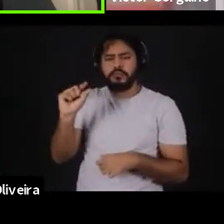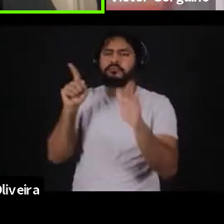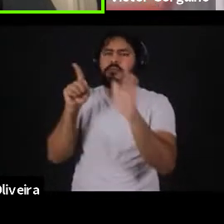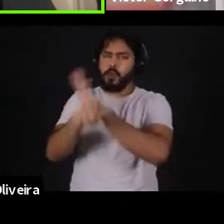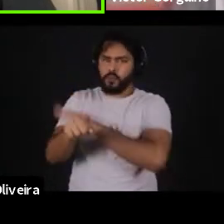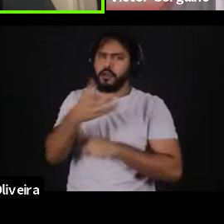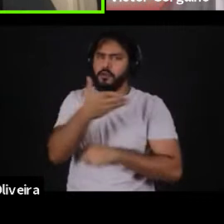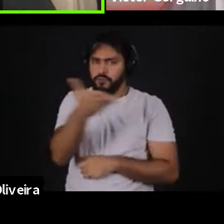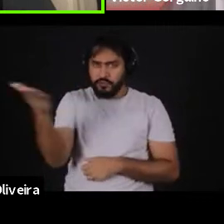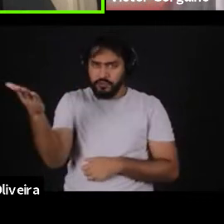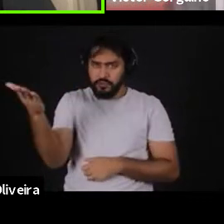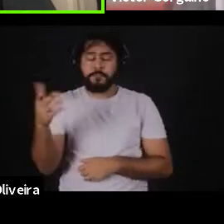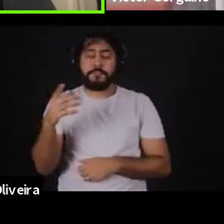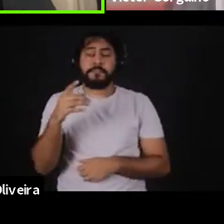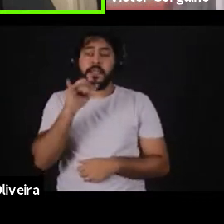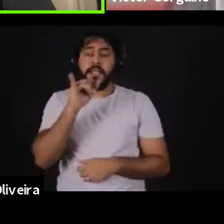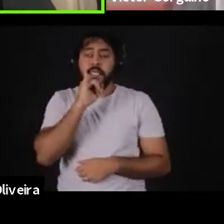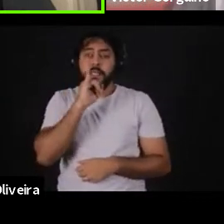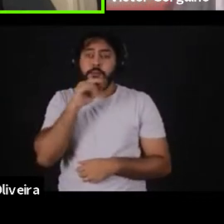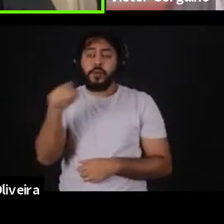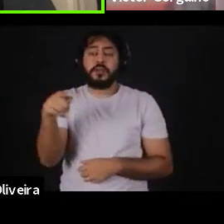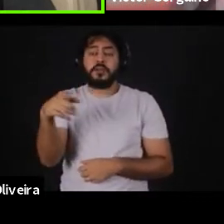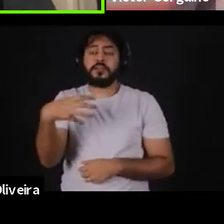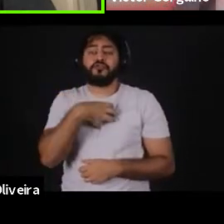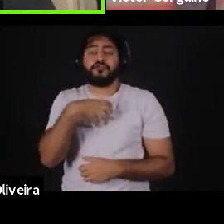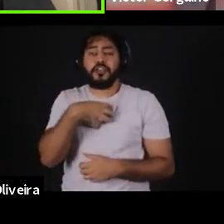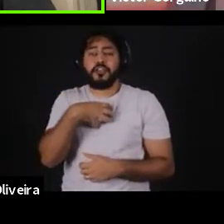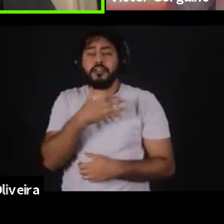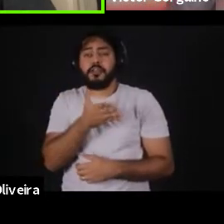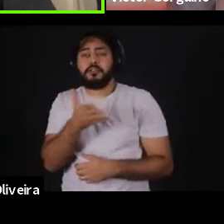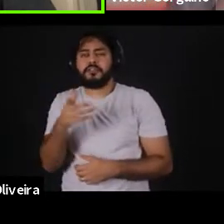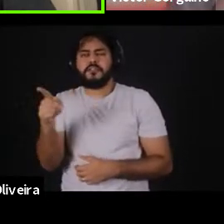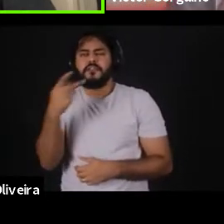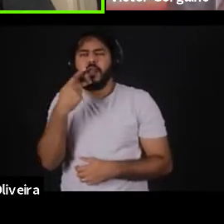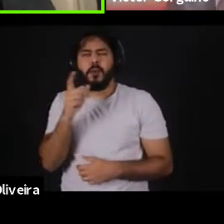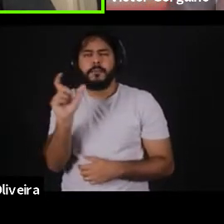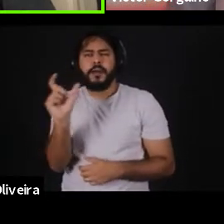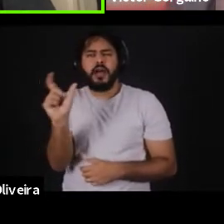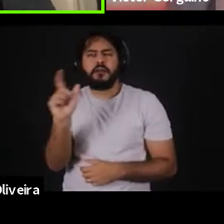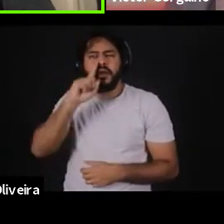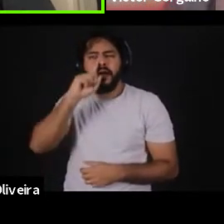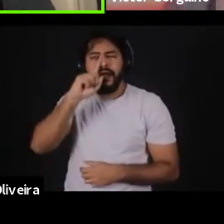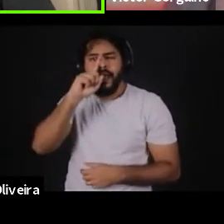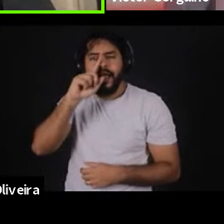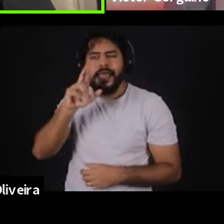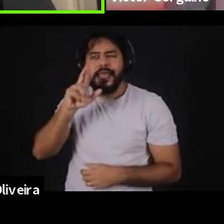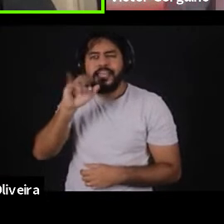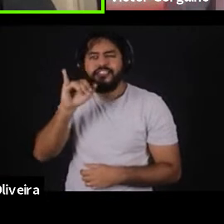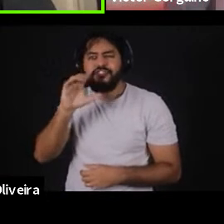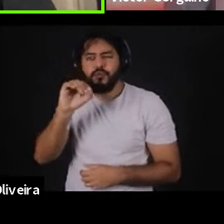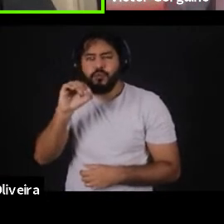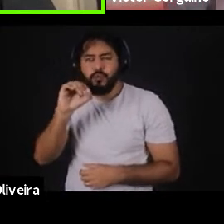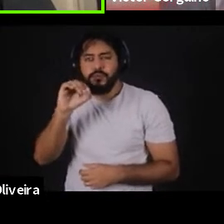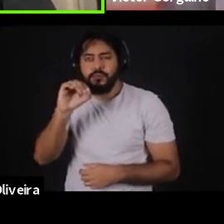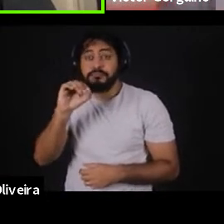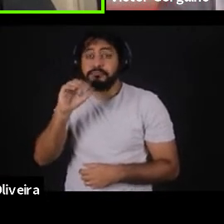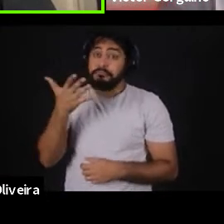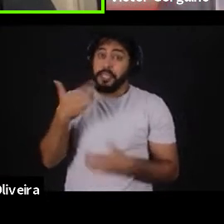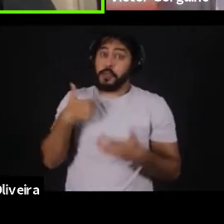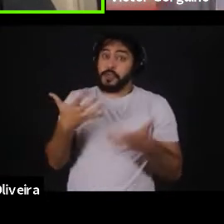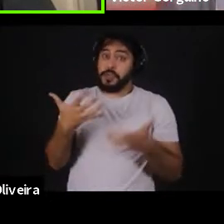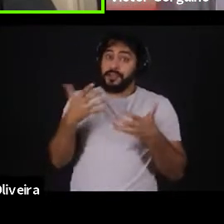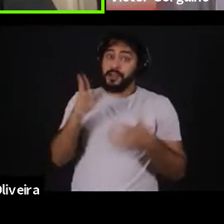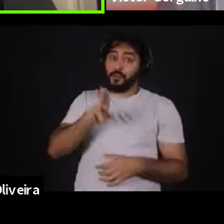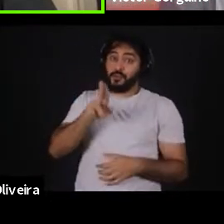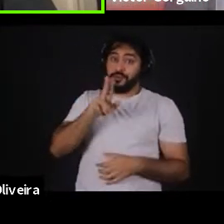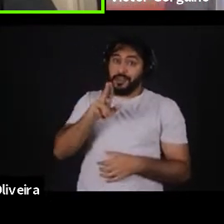se essa dimensão, você falou a palavra risco, Davi, eu queria falar a palavra perigo. Uhum. Essa dimensão de